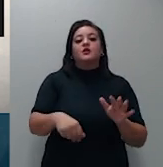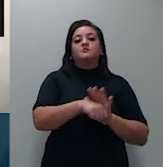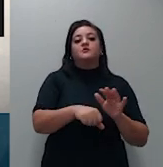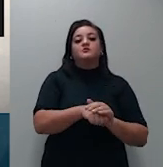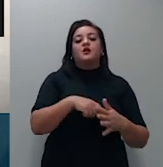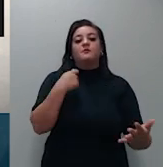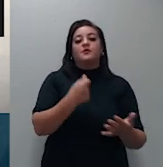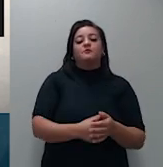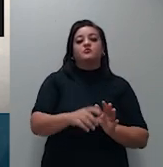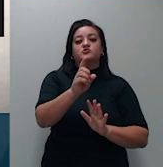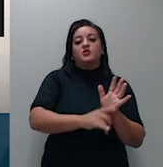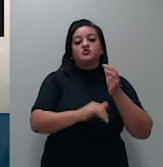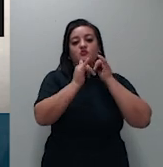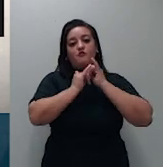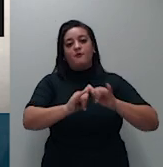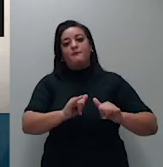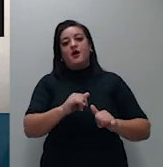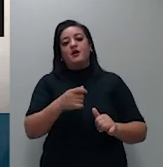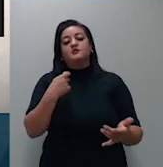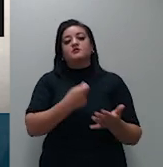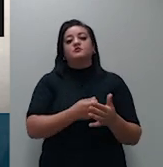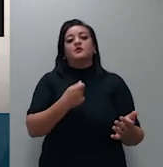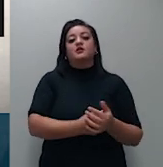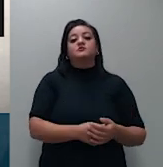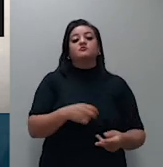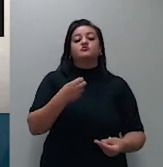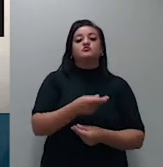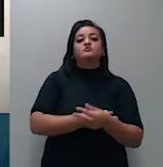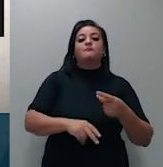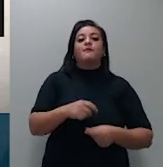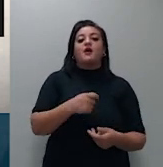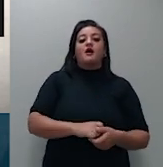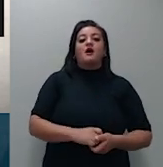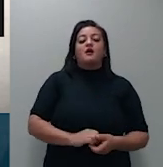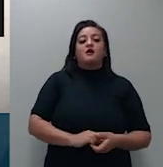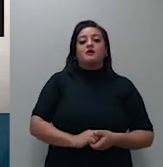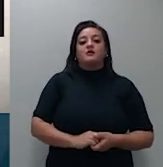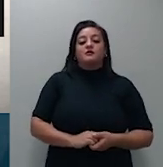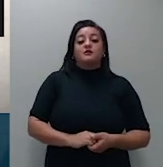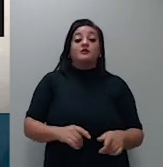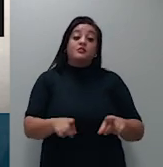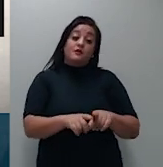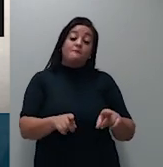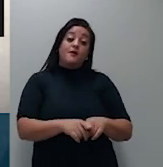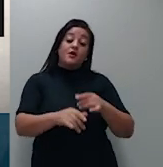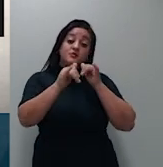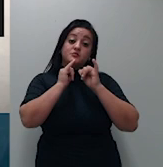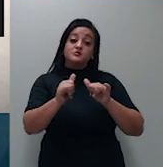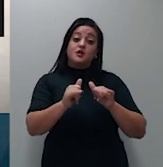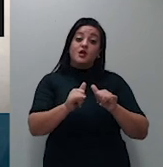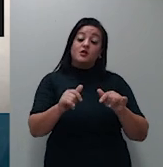informar sendo dever de indenizar o dano in re ipsa esse propósito